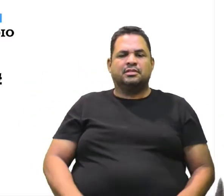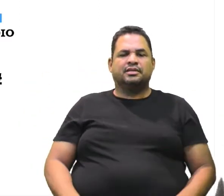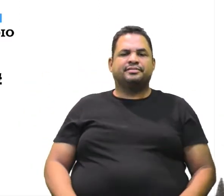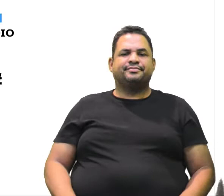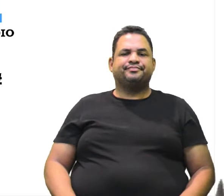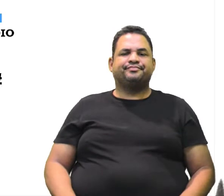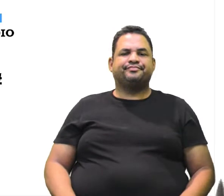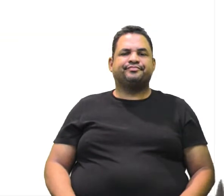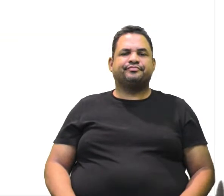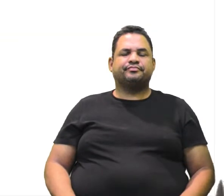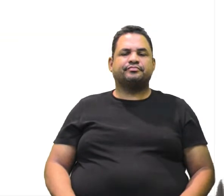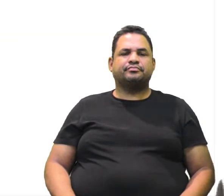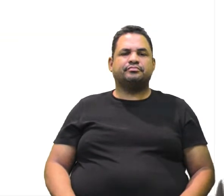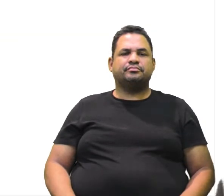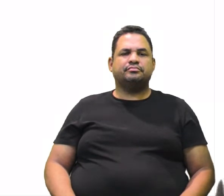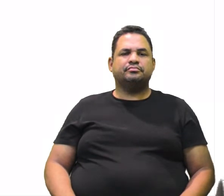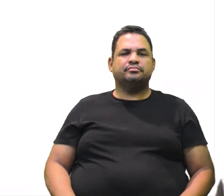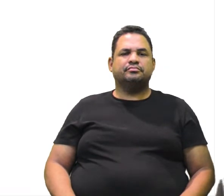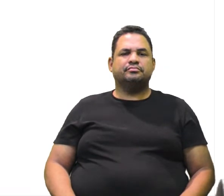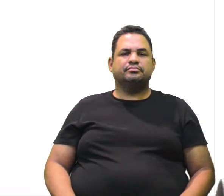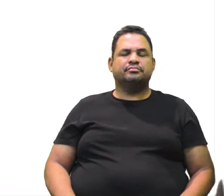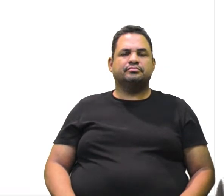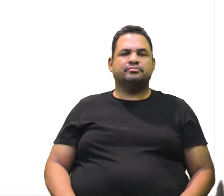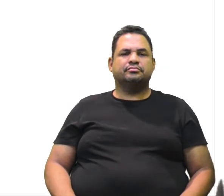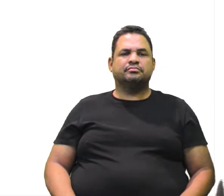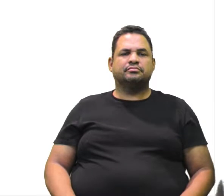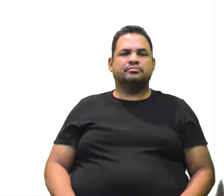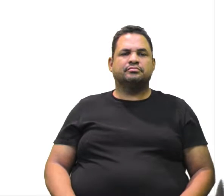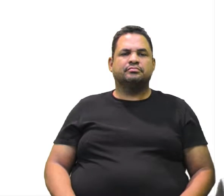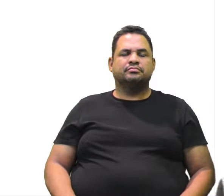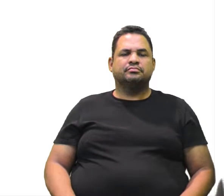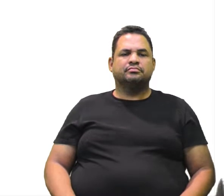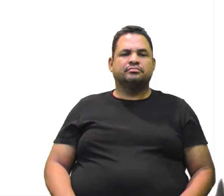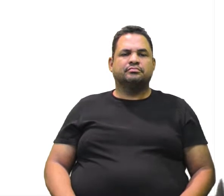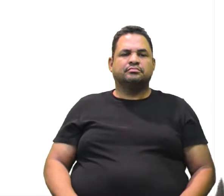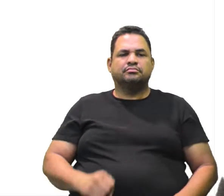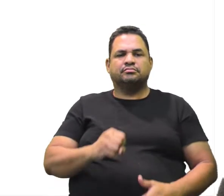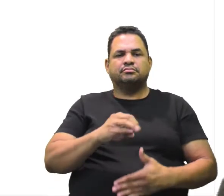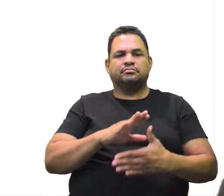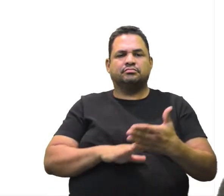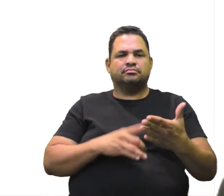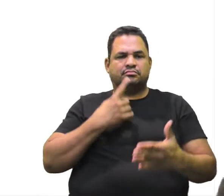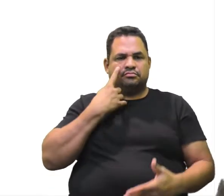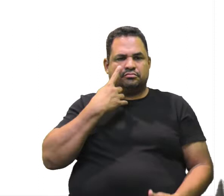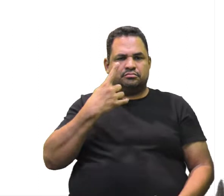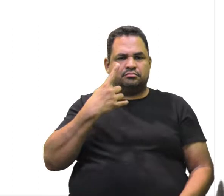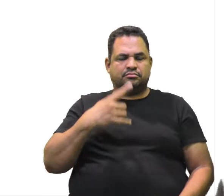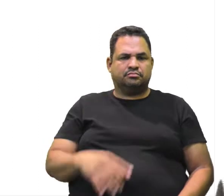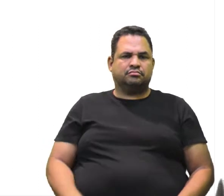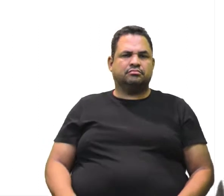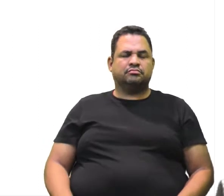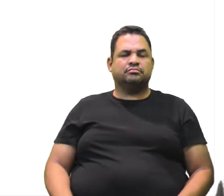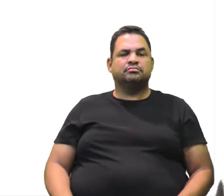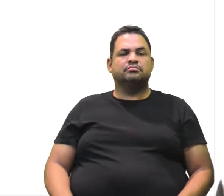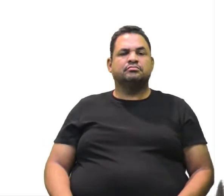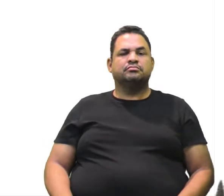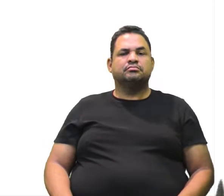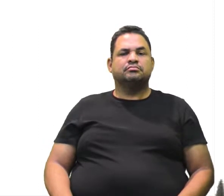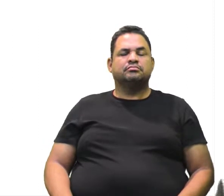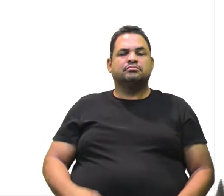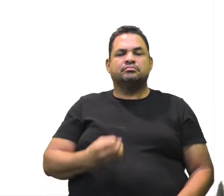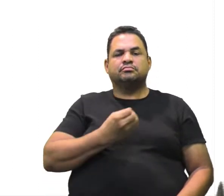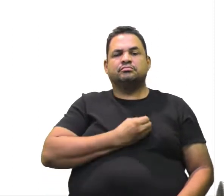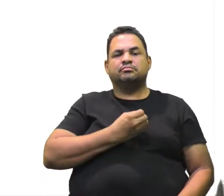Enem. Nessa questão que vocês estão vendo, foi a questão